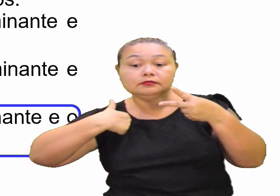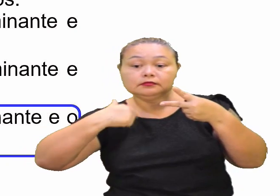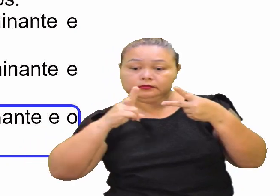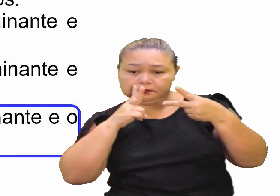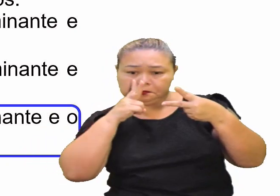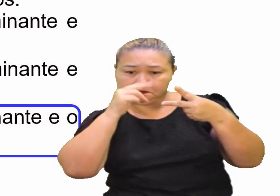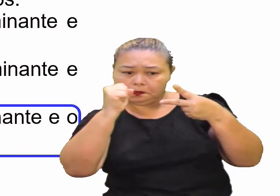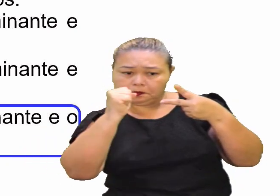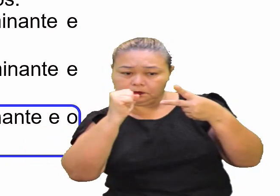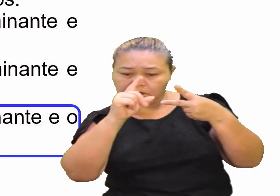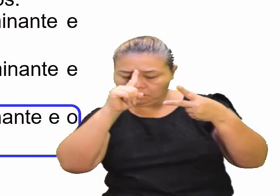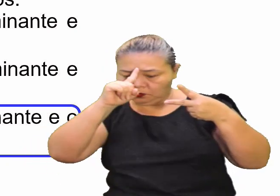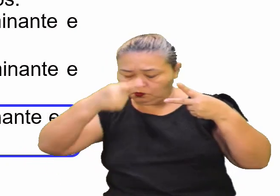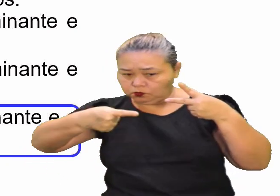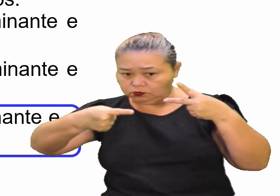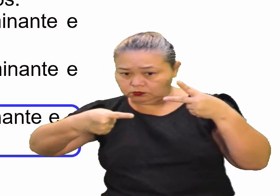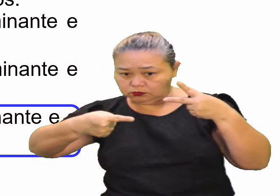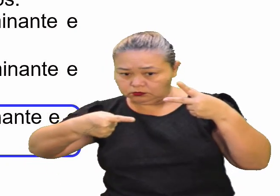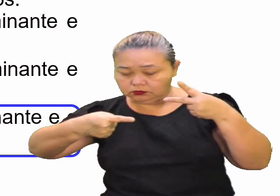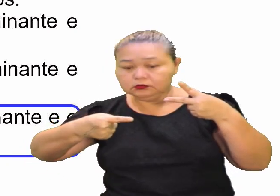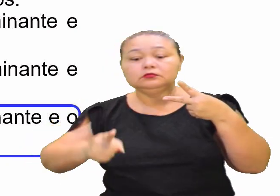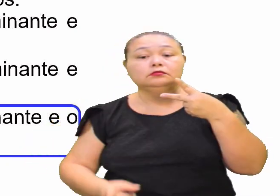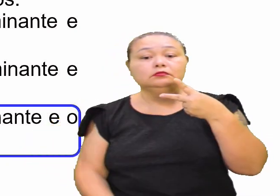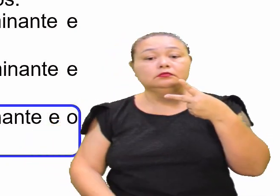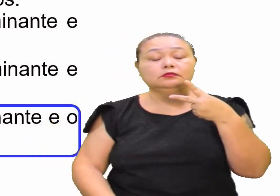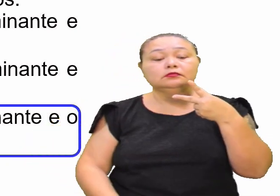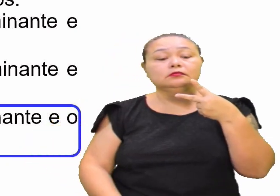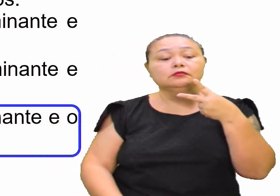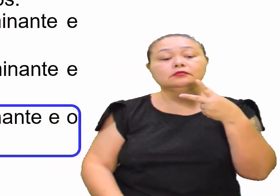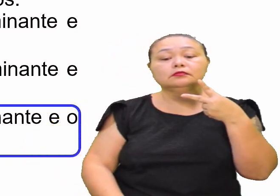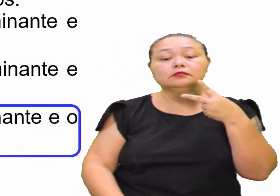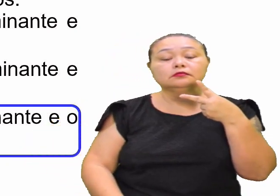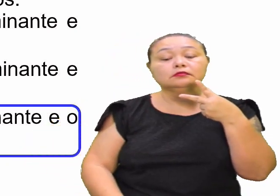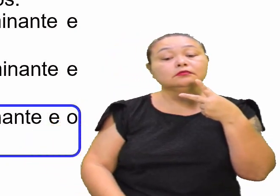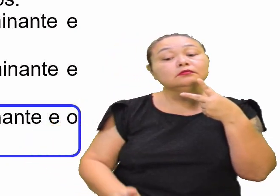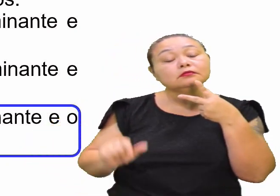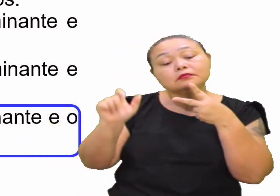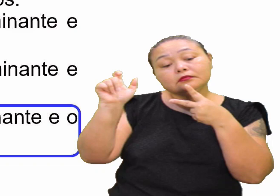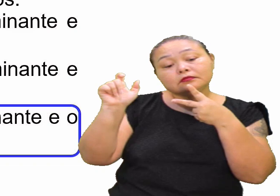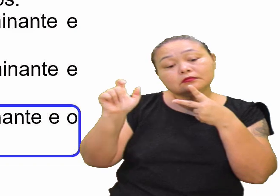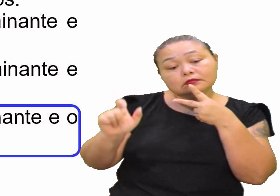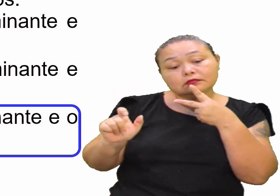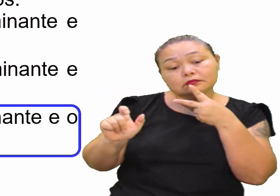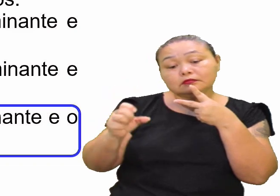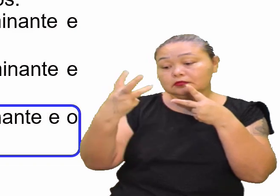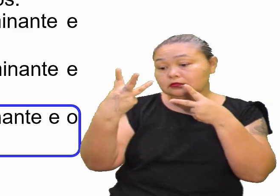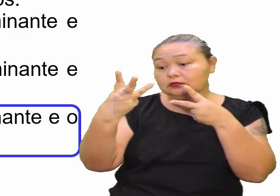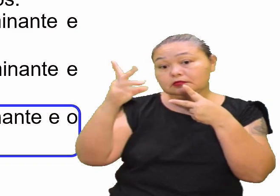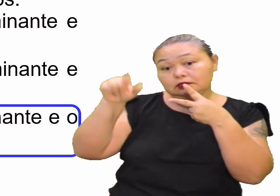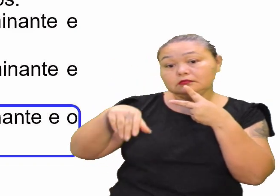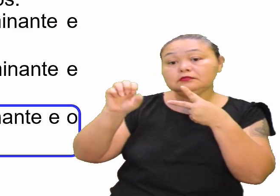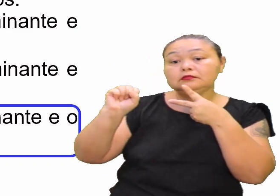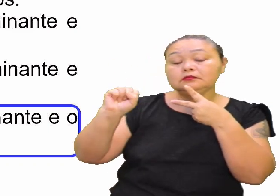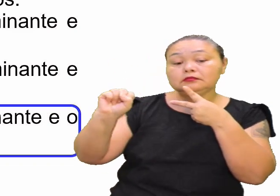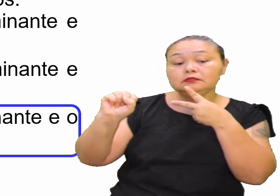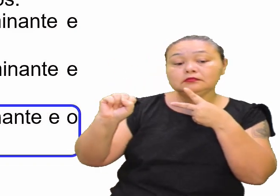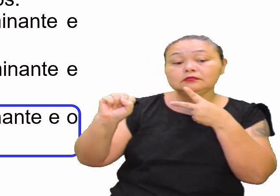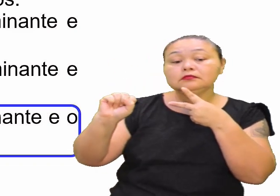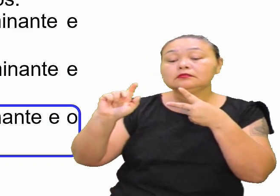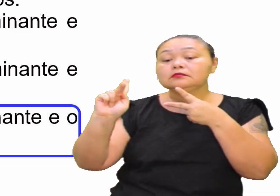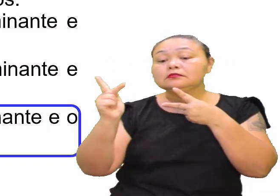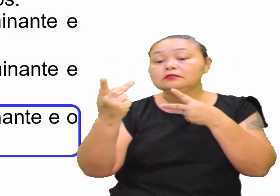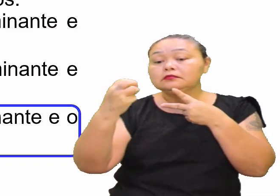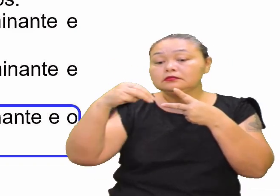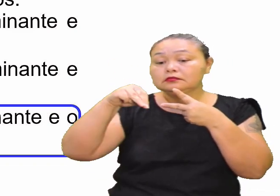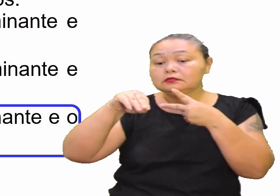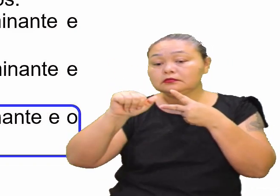O indivíduo da geração 3, 2, 3 e o 4 são homozigotos? Errado. O 3